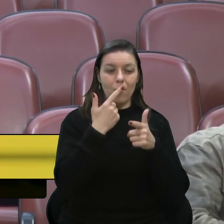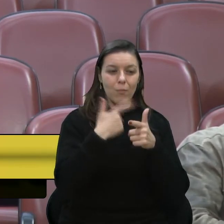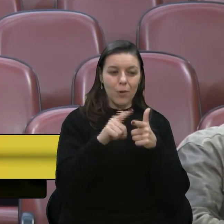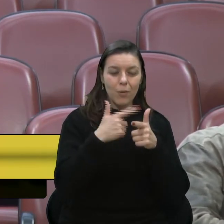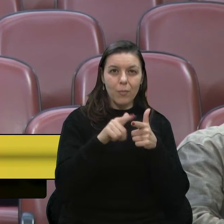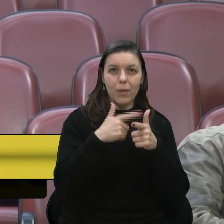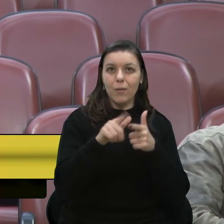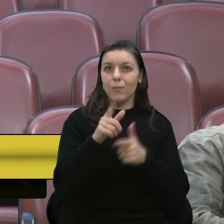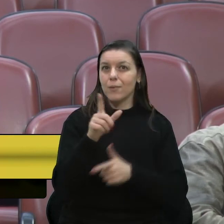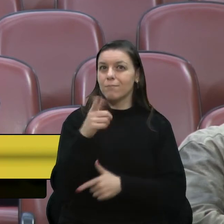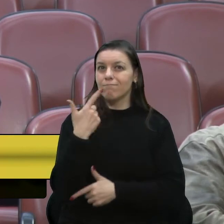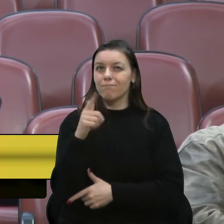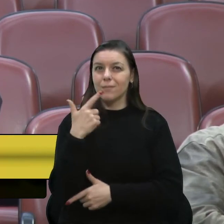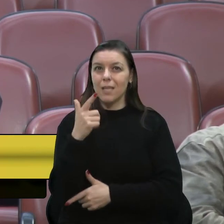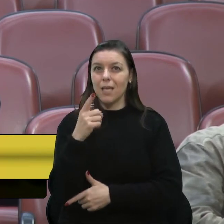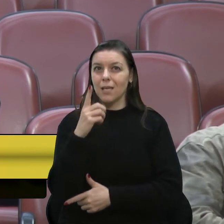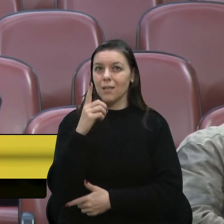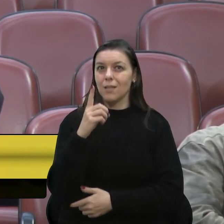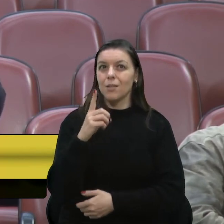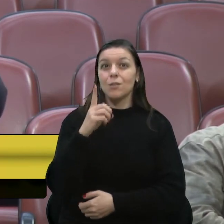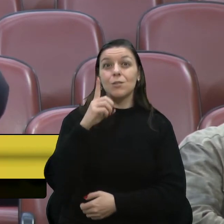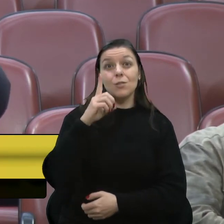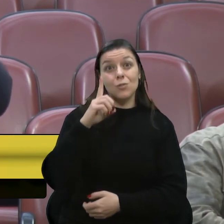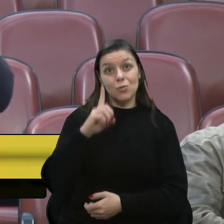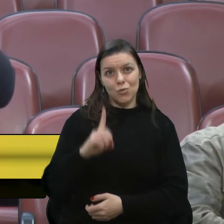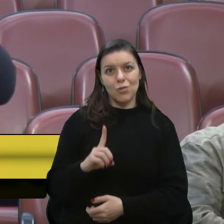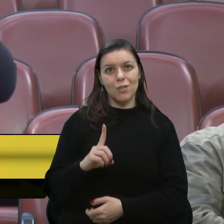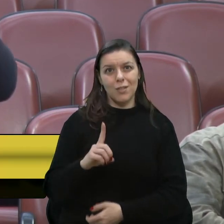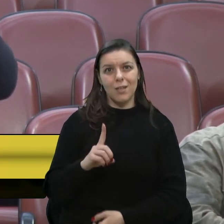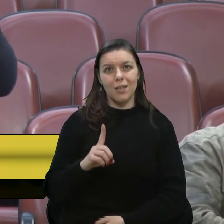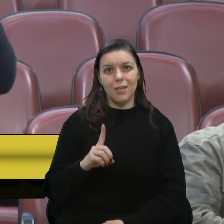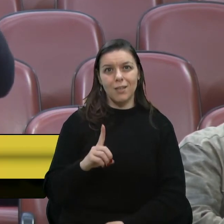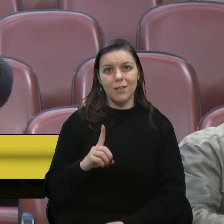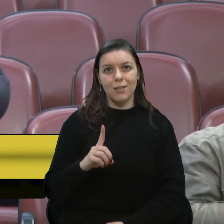direitos. Então, assim, estamos